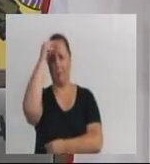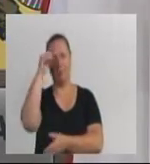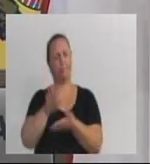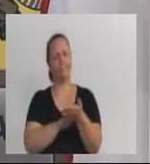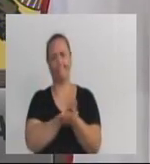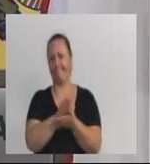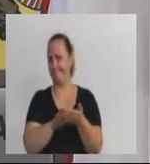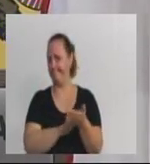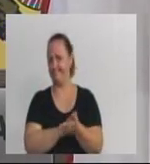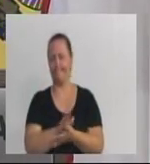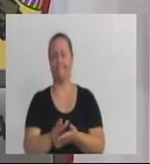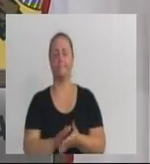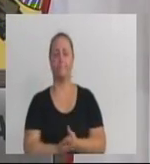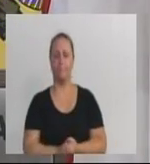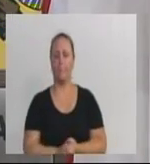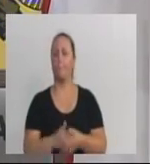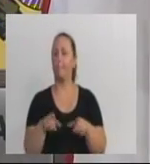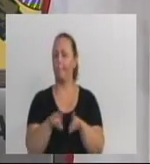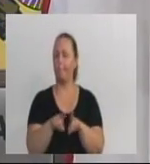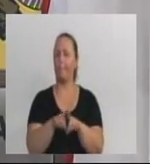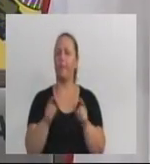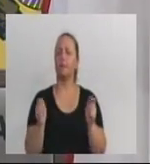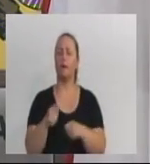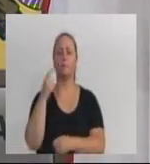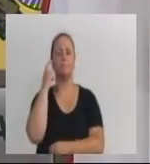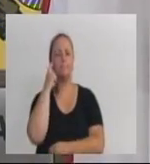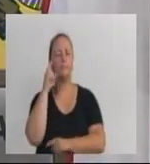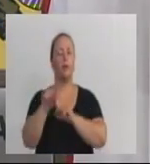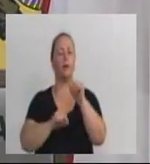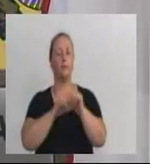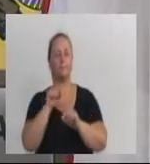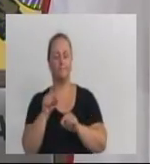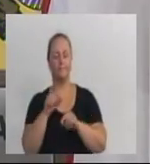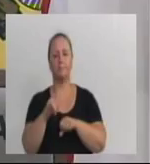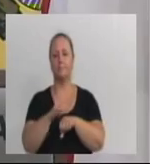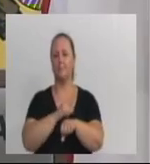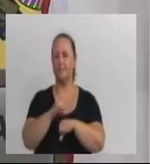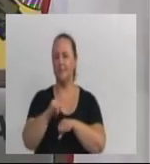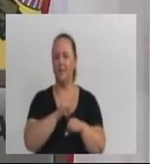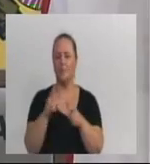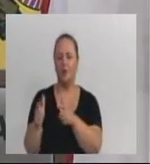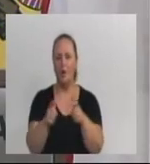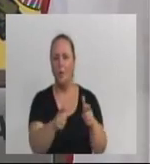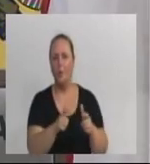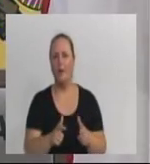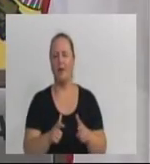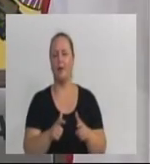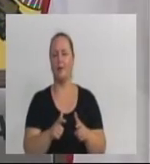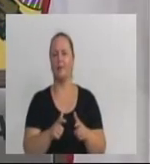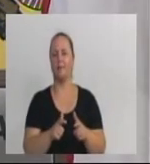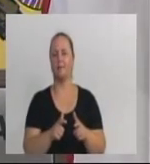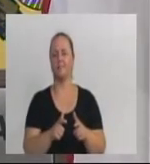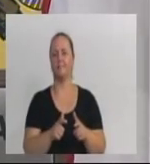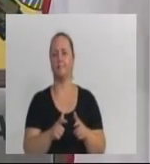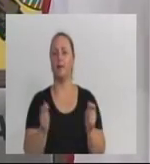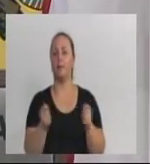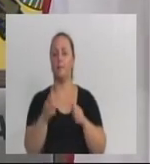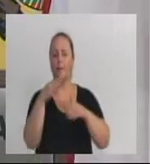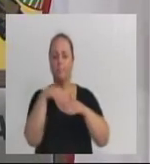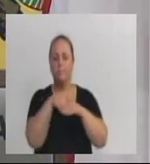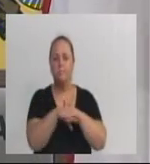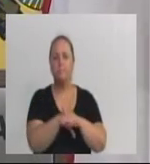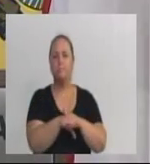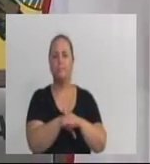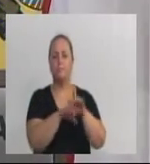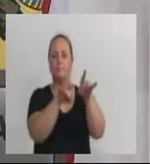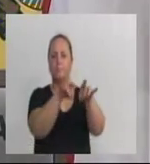acho que, inclusive, poderia-se pensar na possibilidade de ter, inclusive, um local onde pudesse ser abrigados,